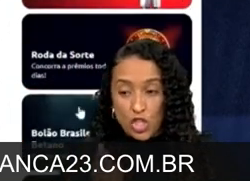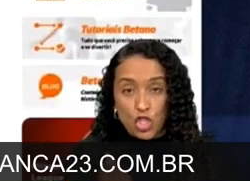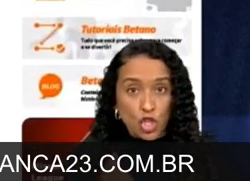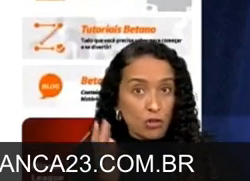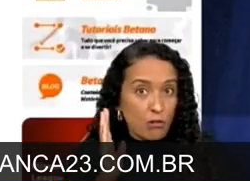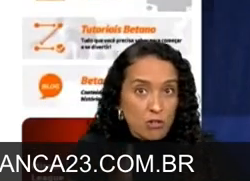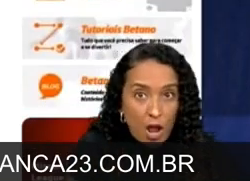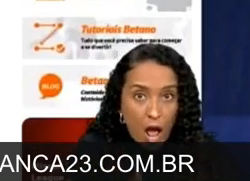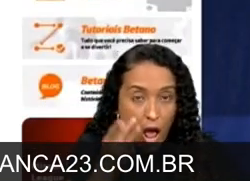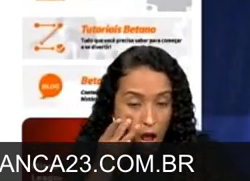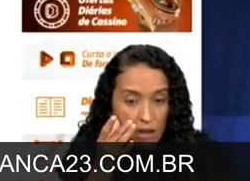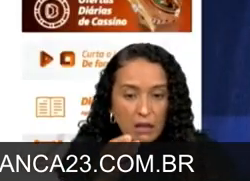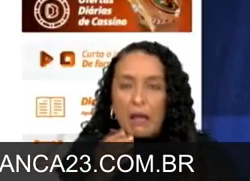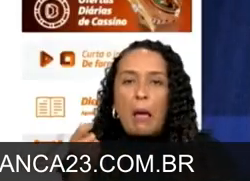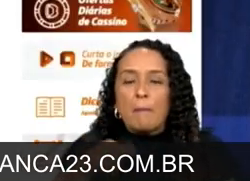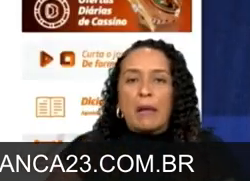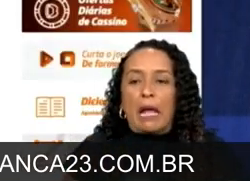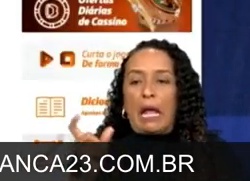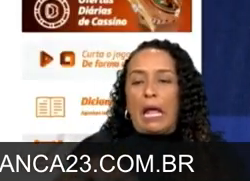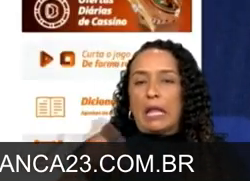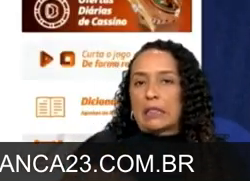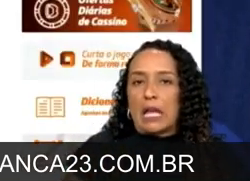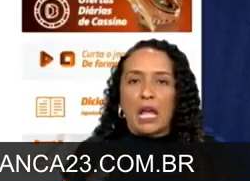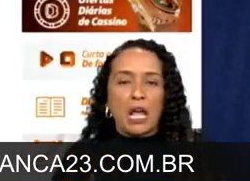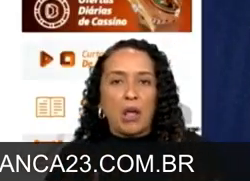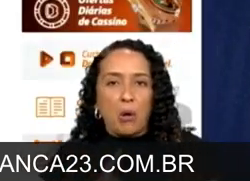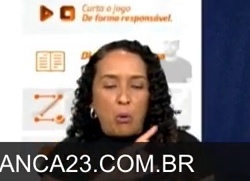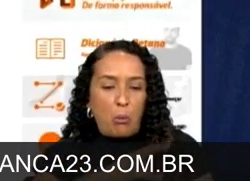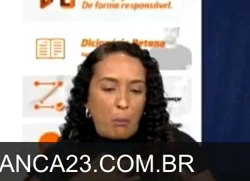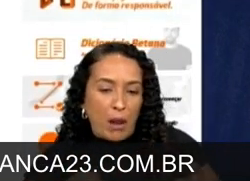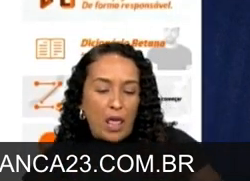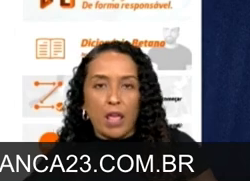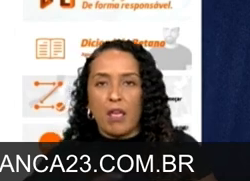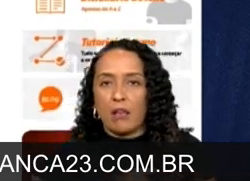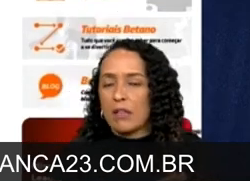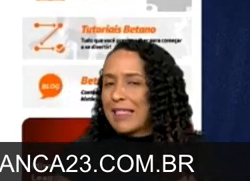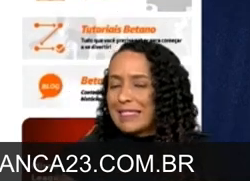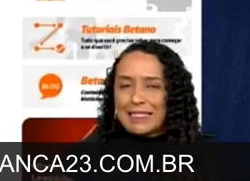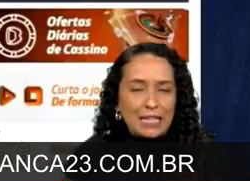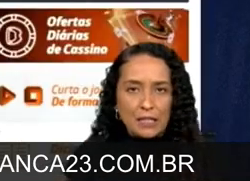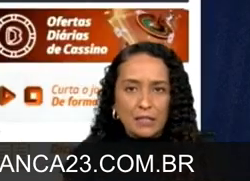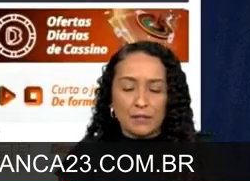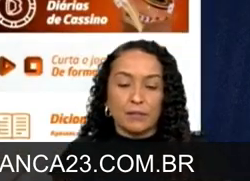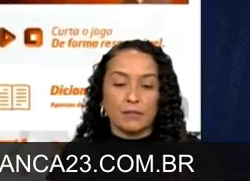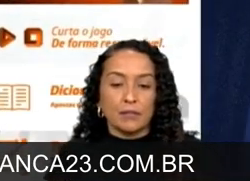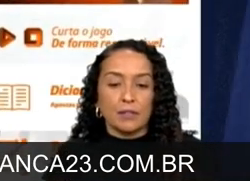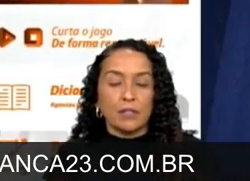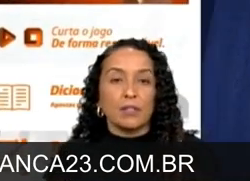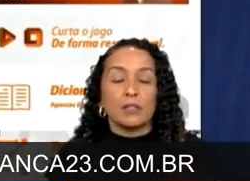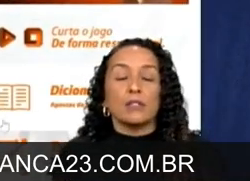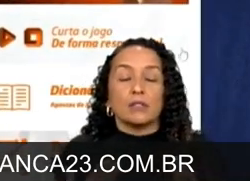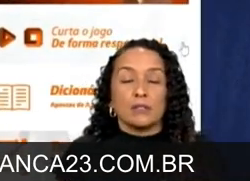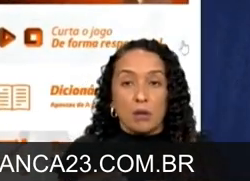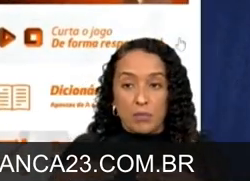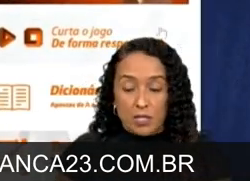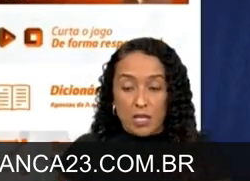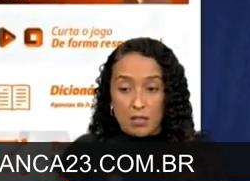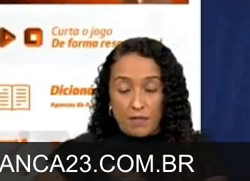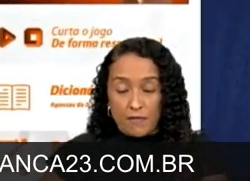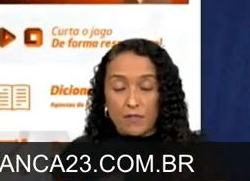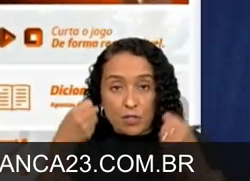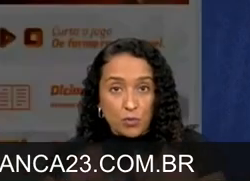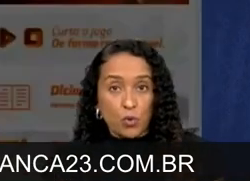hora. Nada de pagamento com cartão de crédito, boleto, cheque ou criptomoeda. De acordo com o Ministério da Fazenda, a